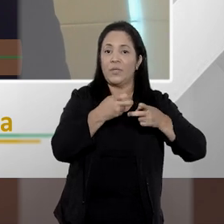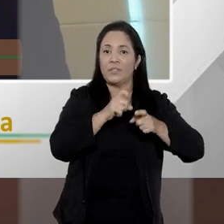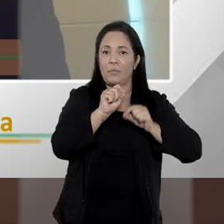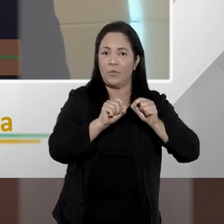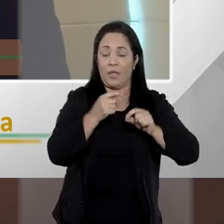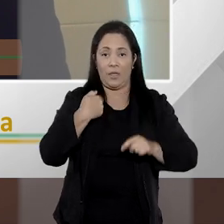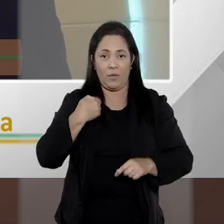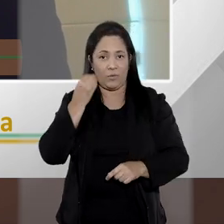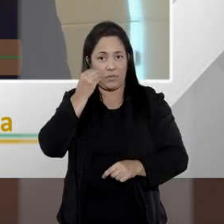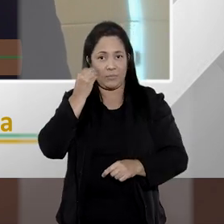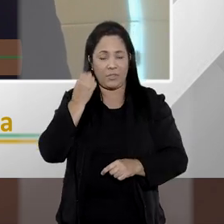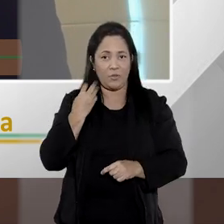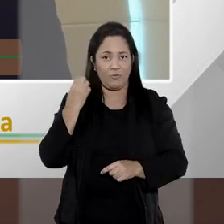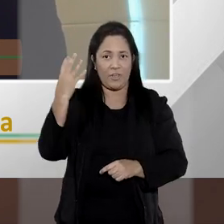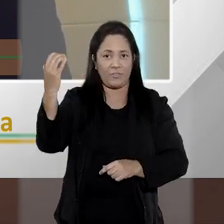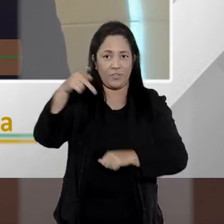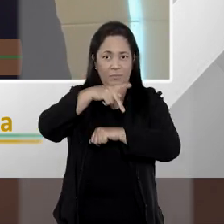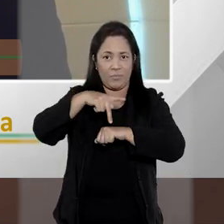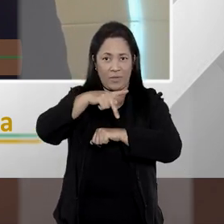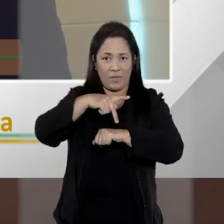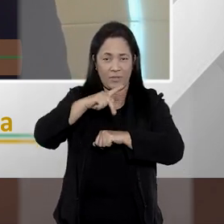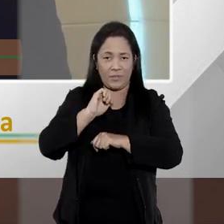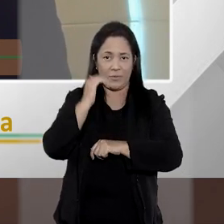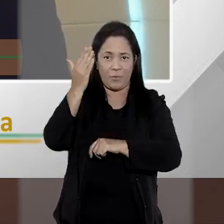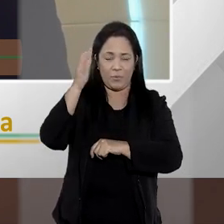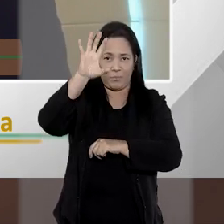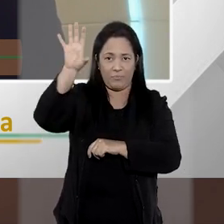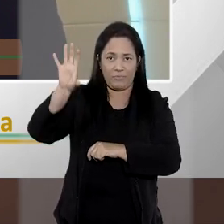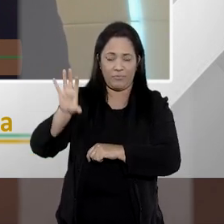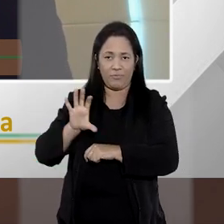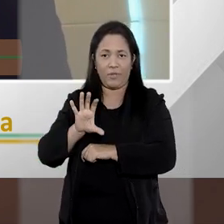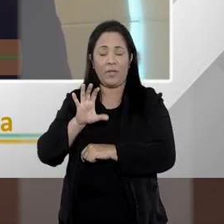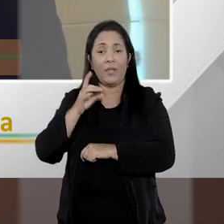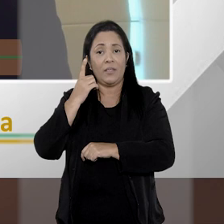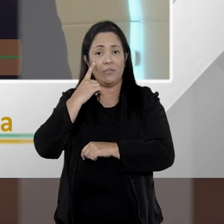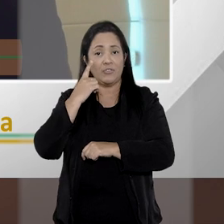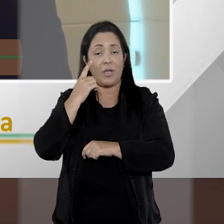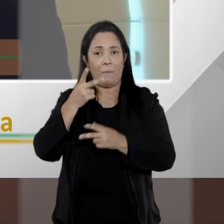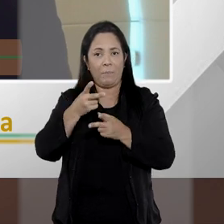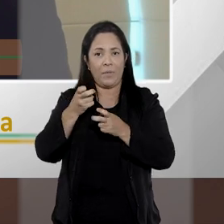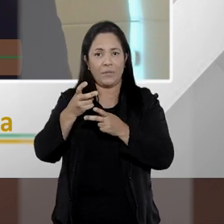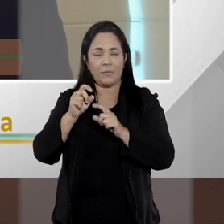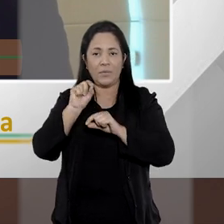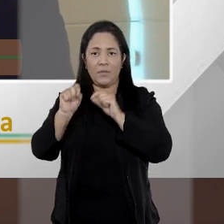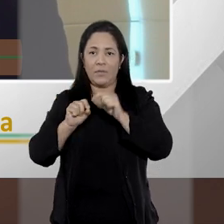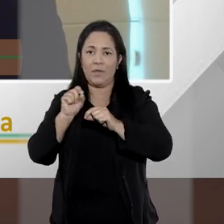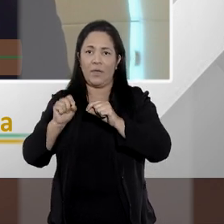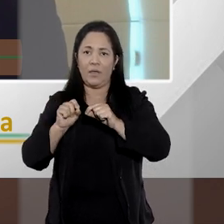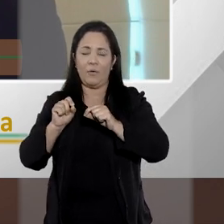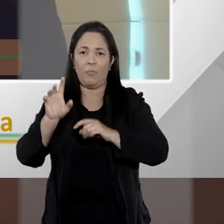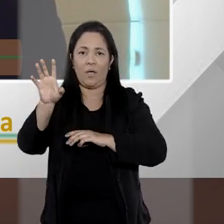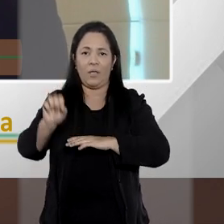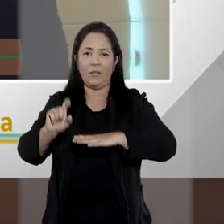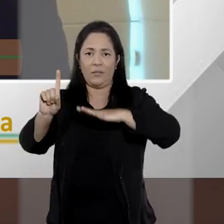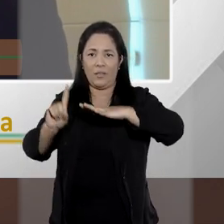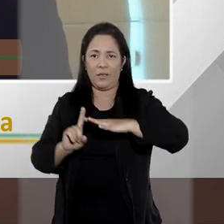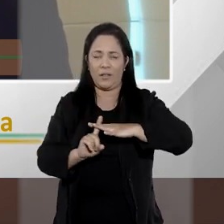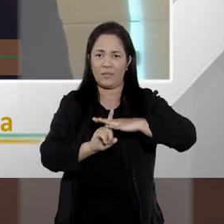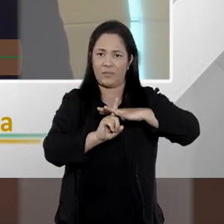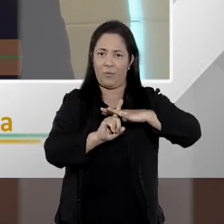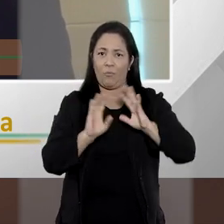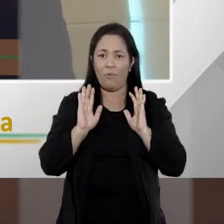estudando sistemas carcerários, eu pude perceber um viés racional, um viés capitalista até, né,